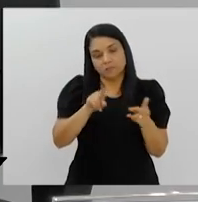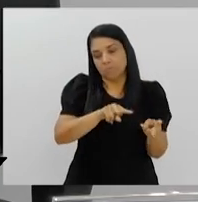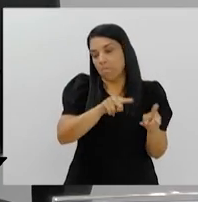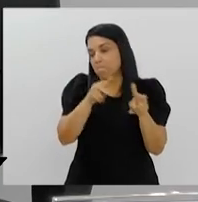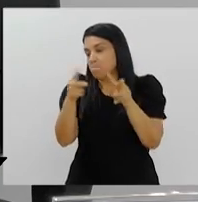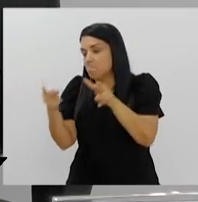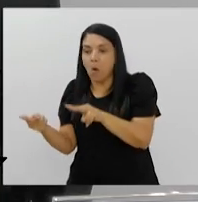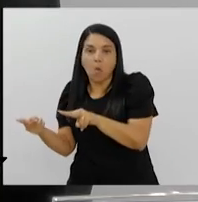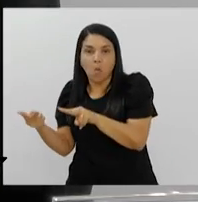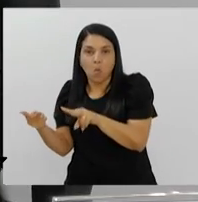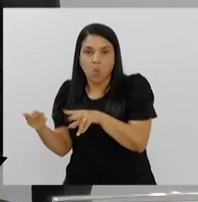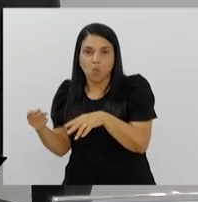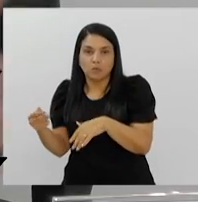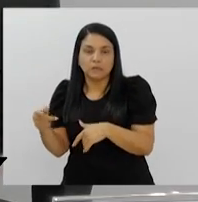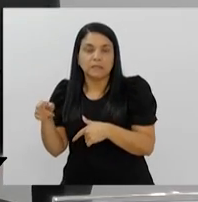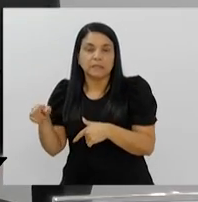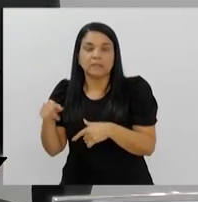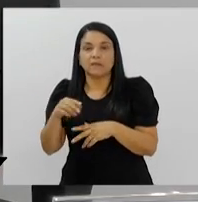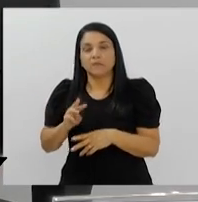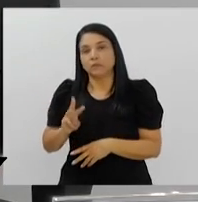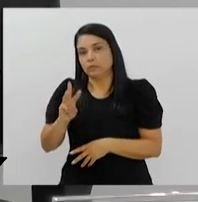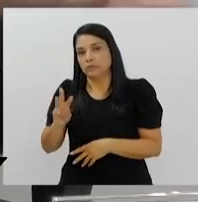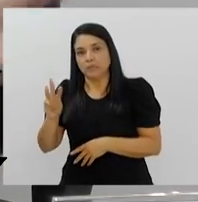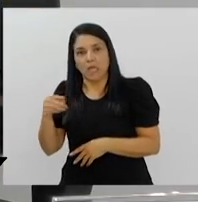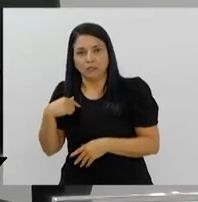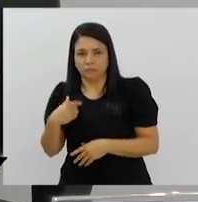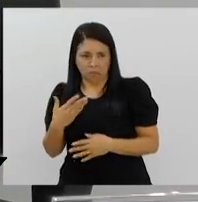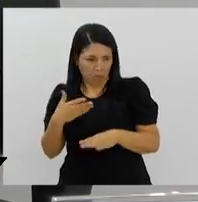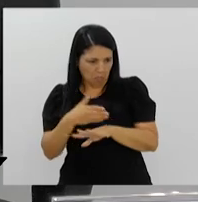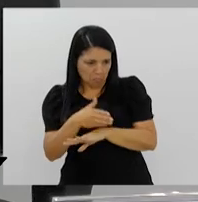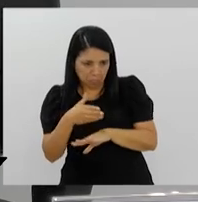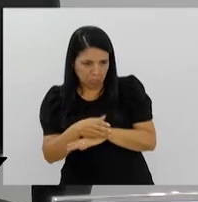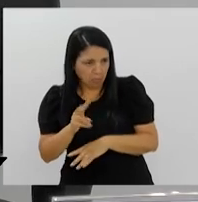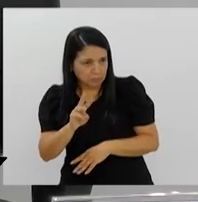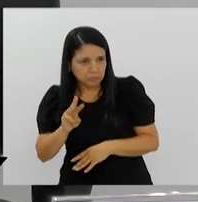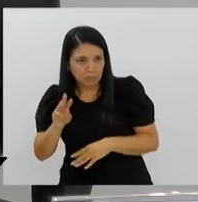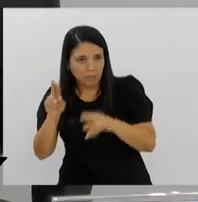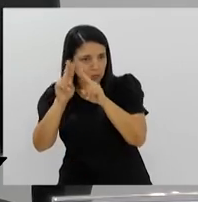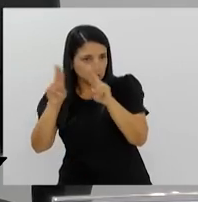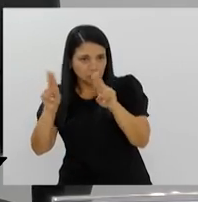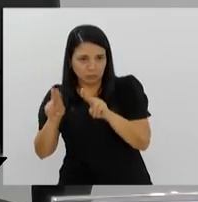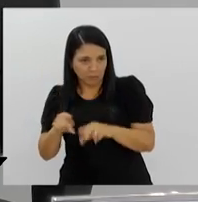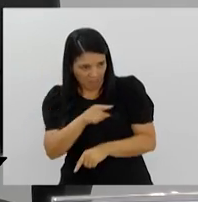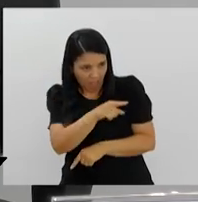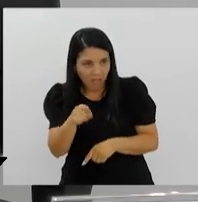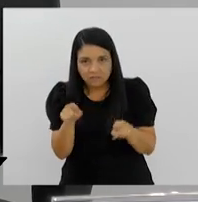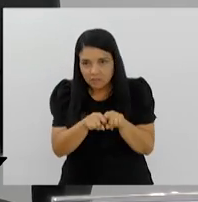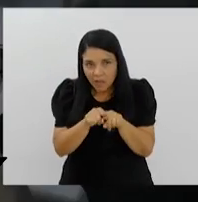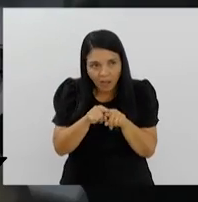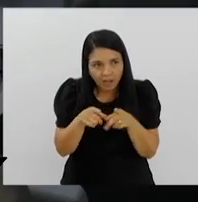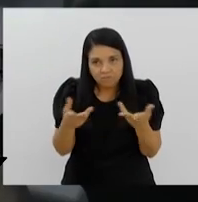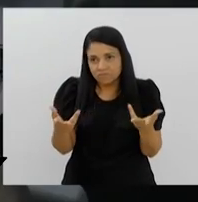outra que tava no site eu não fico entrando no site da Unimed nem eles